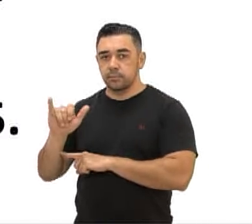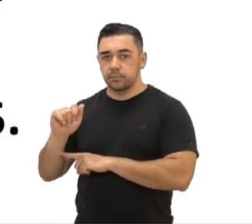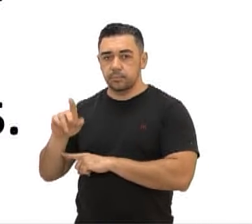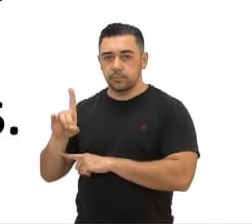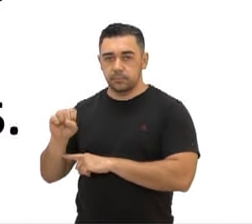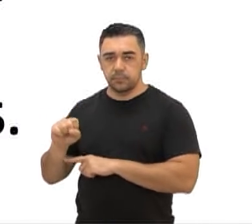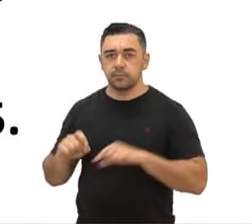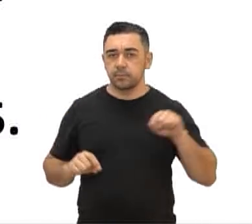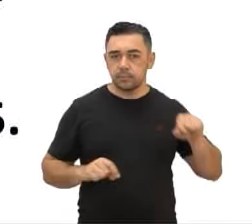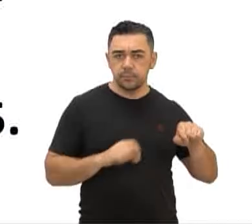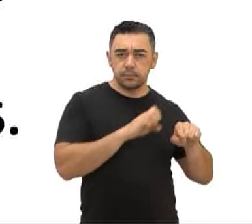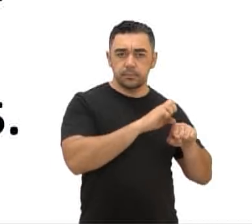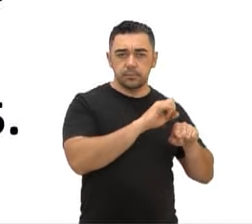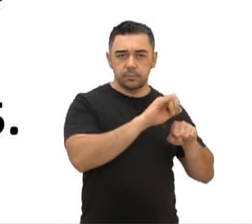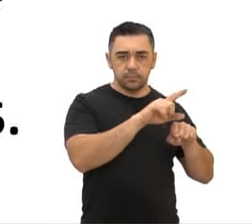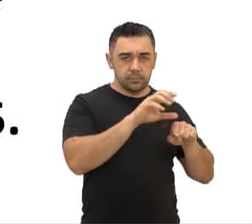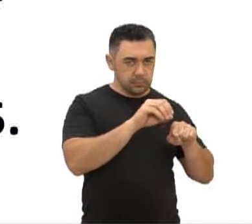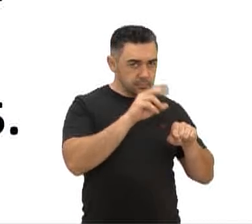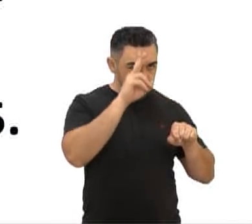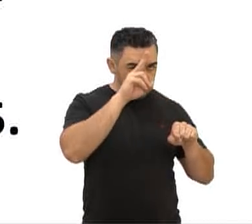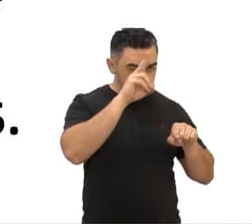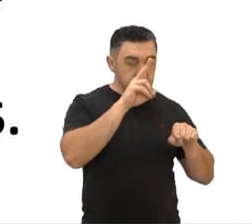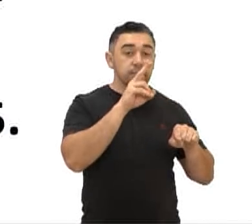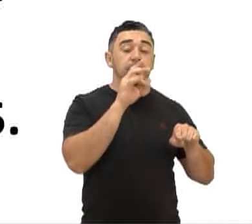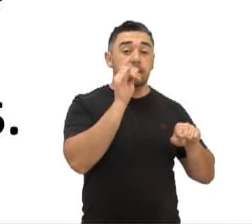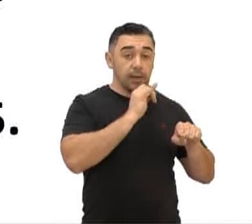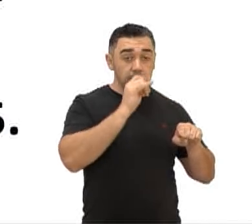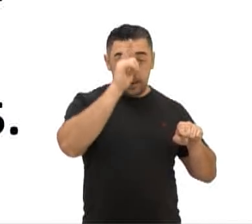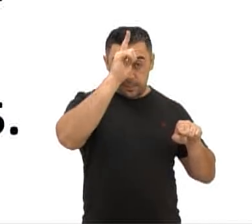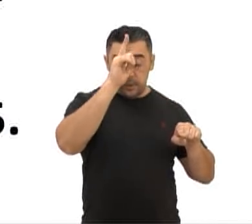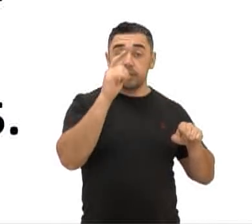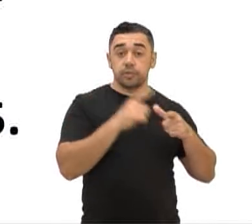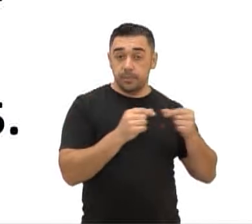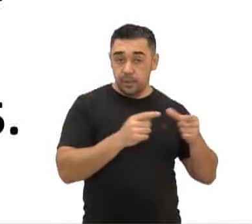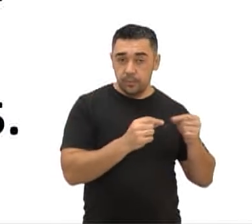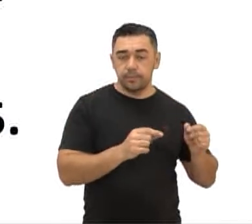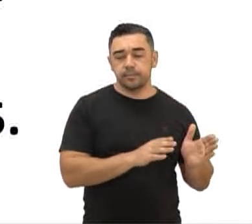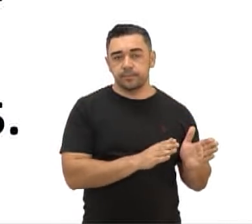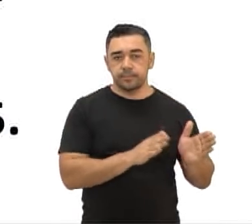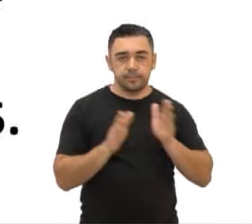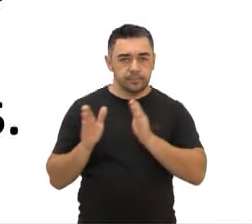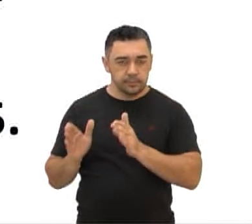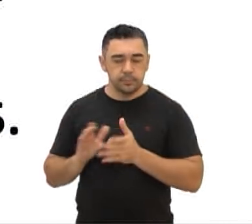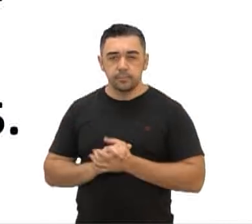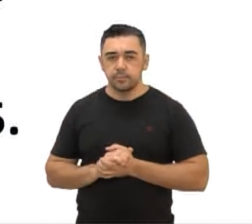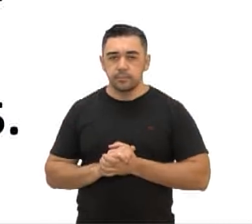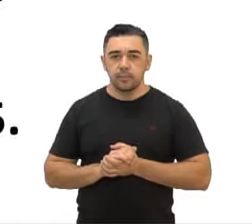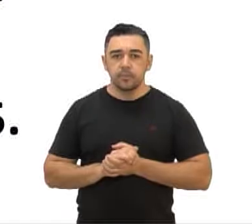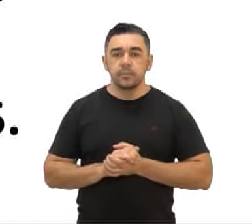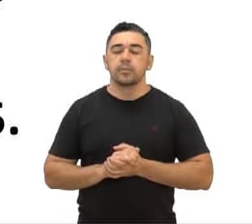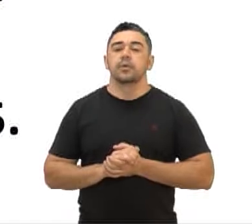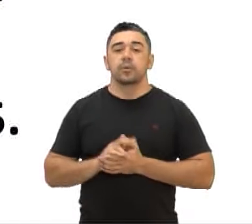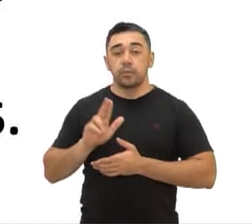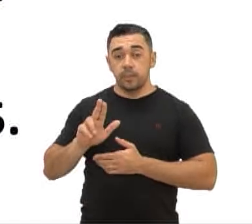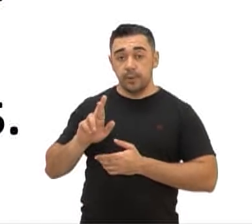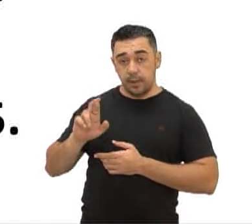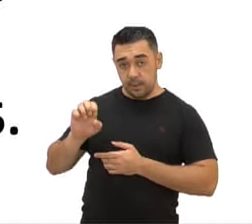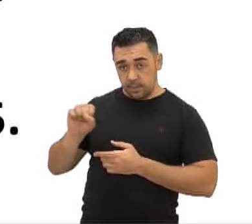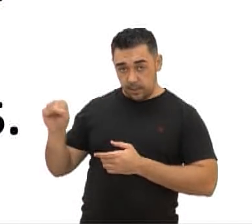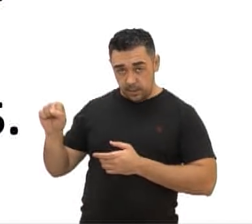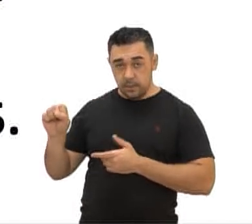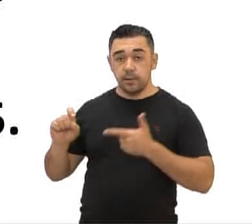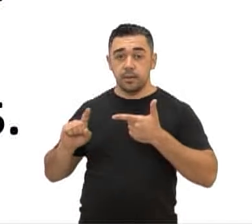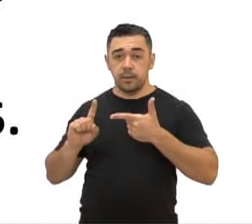eixo? Lembrou? Decorou? Itália, Alemanha, Japão? Isso. União Soviética e Estados Unidos entraram